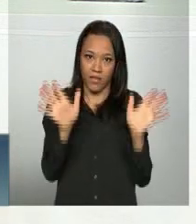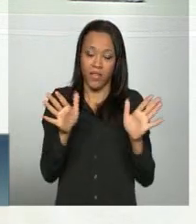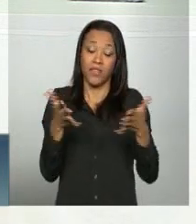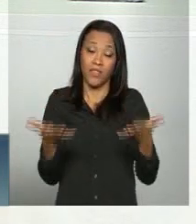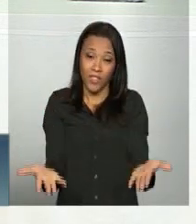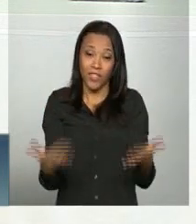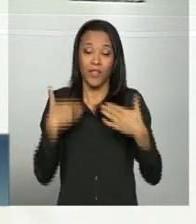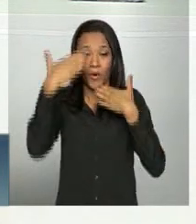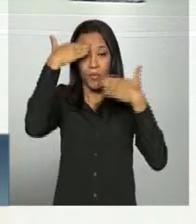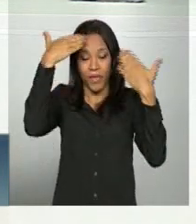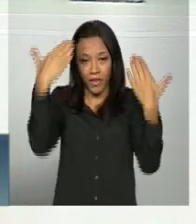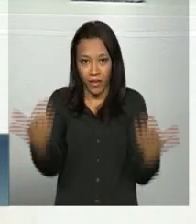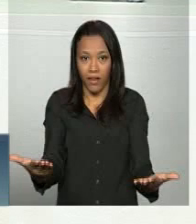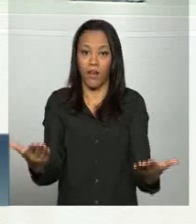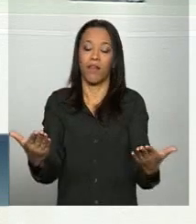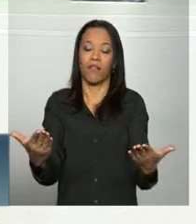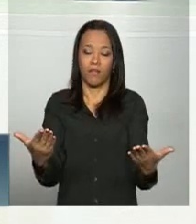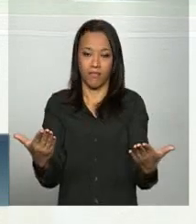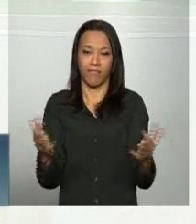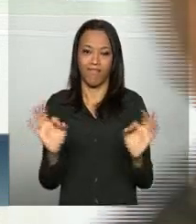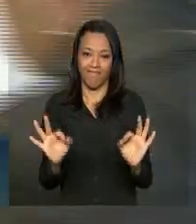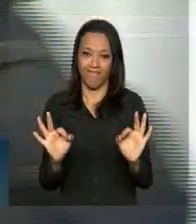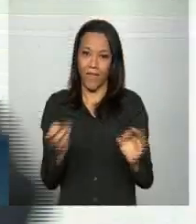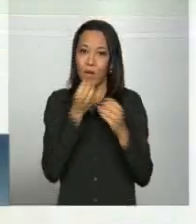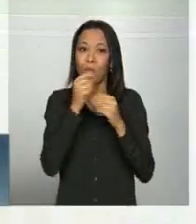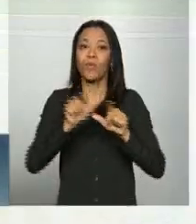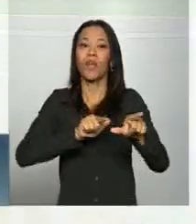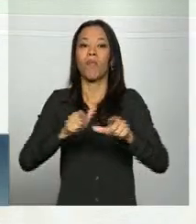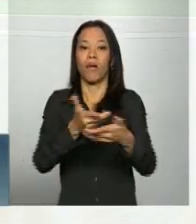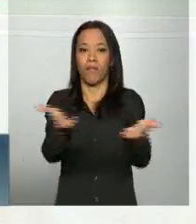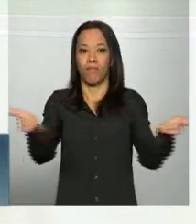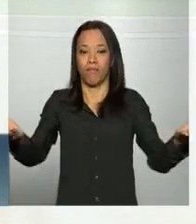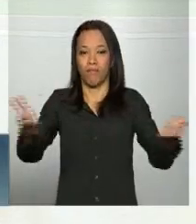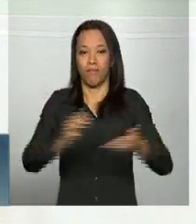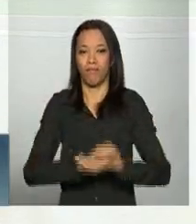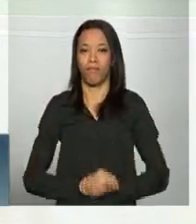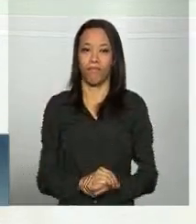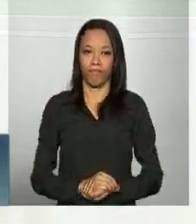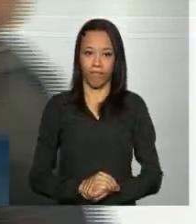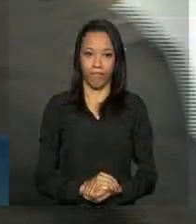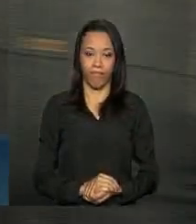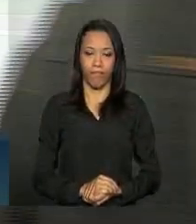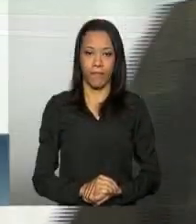Gente, muito obrigado, tá certo? E bom trabalho.